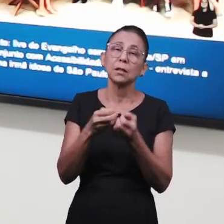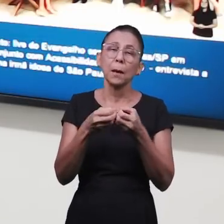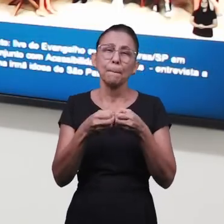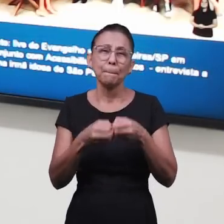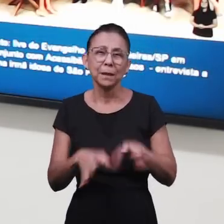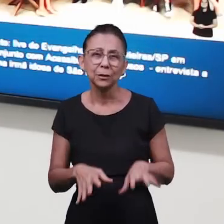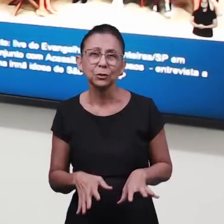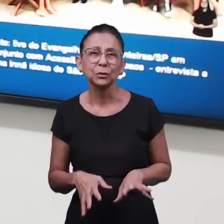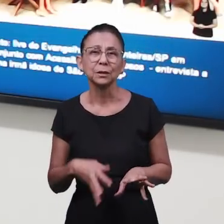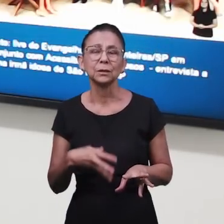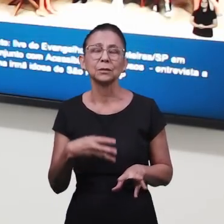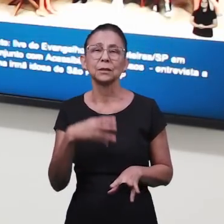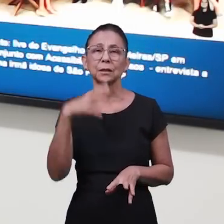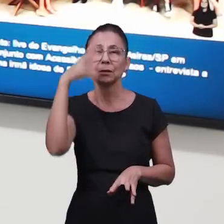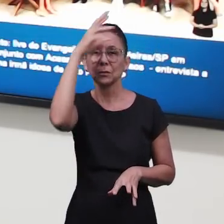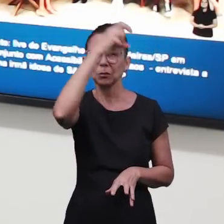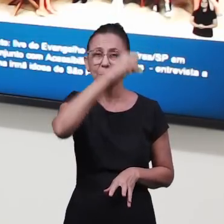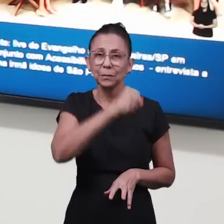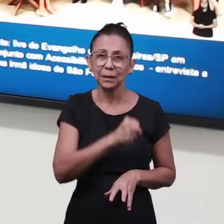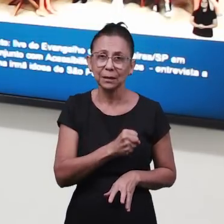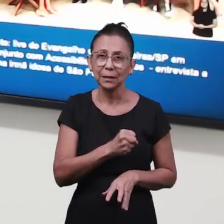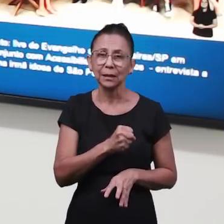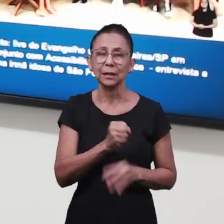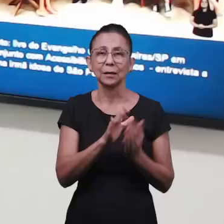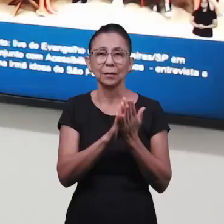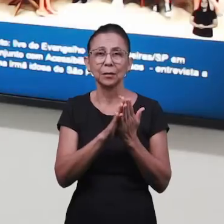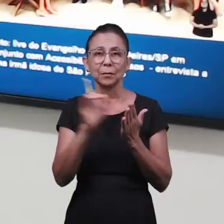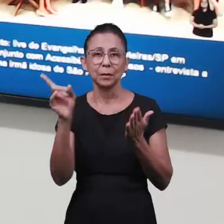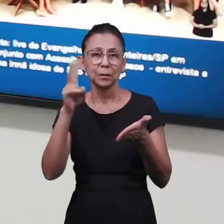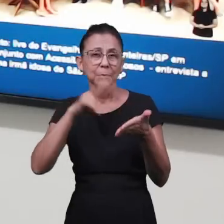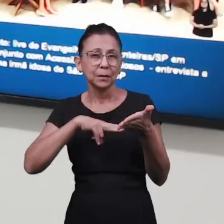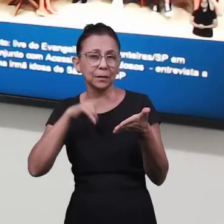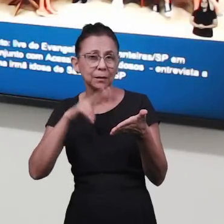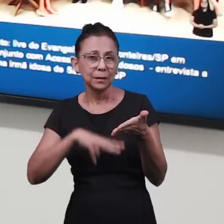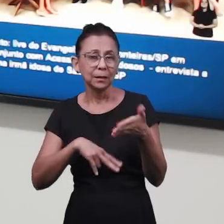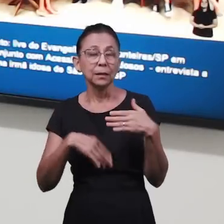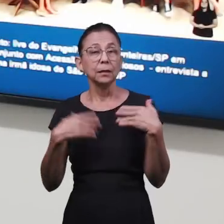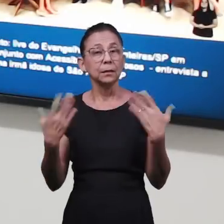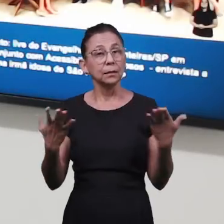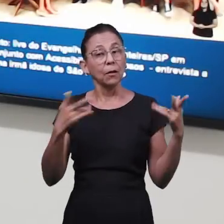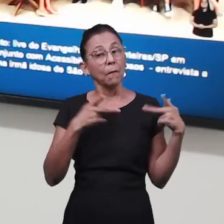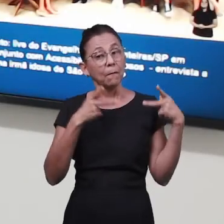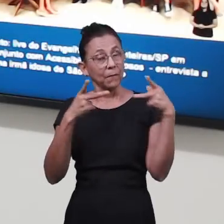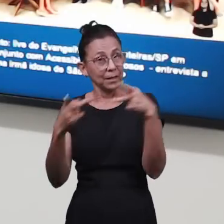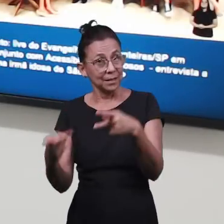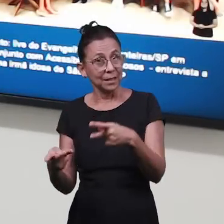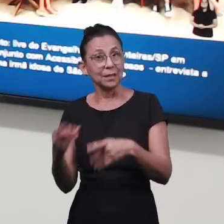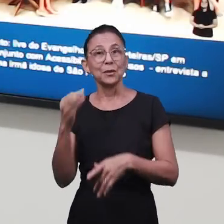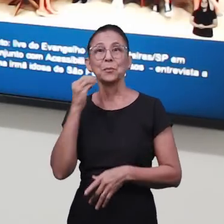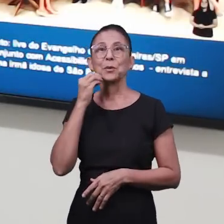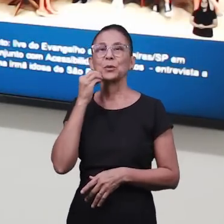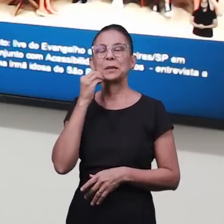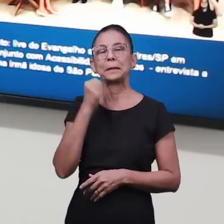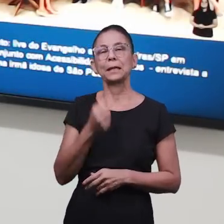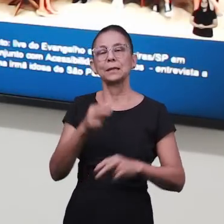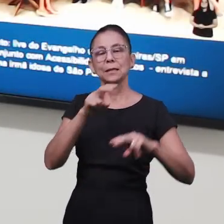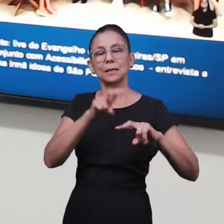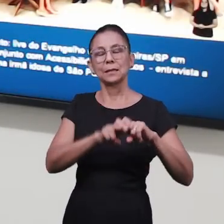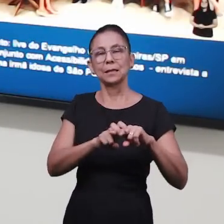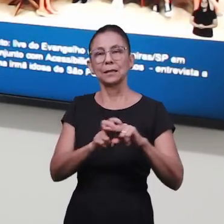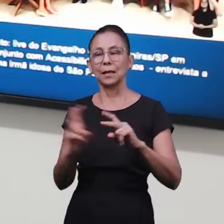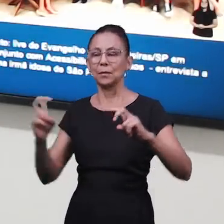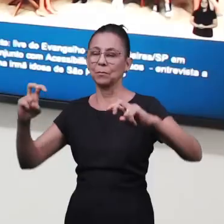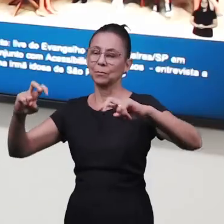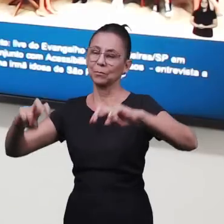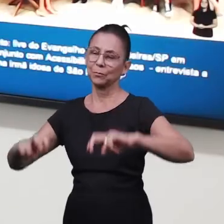e o acesso, né, à doutrina. Nesse momento de visitas, muitas vezes, é uma oportunidade de se sentar com o idoso, entender a